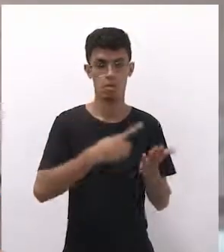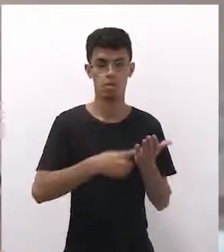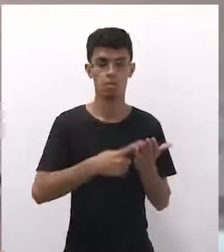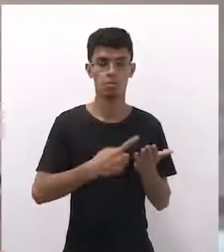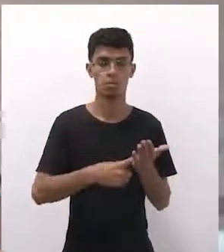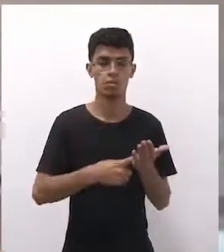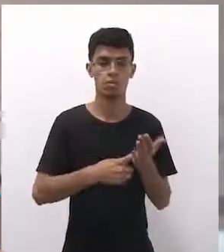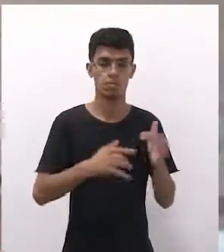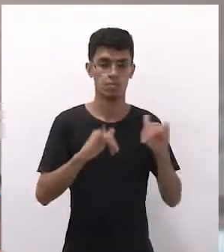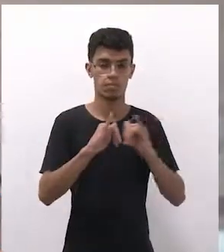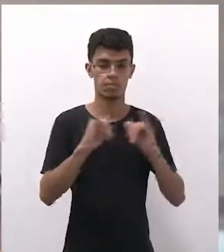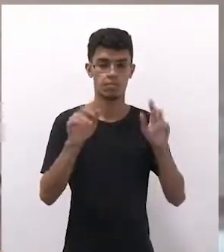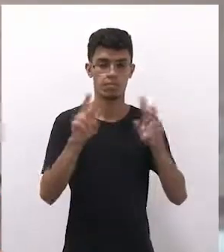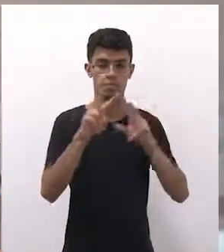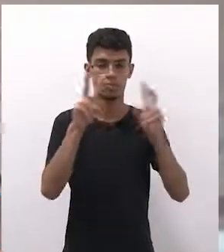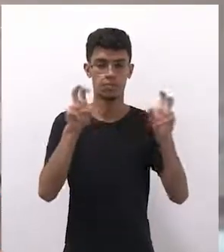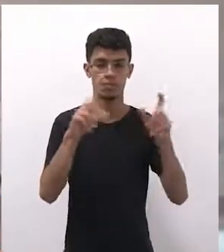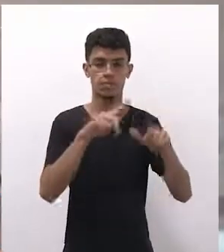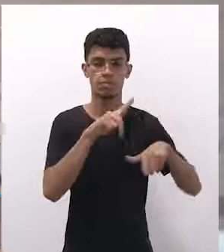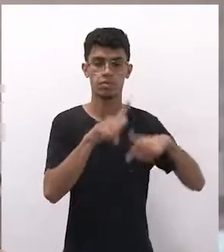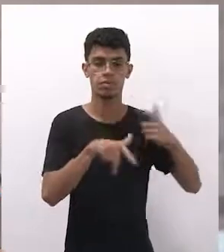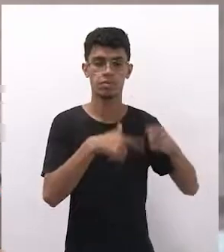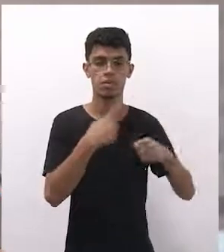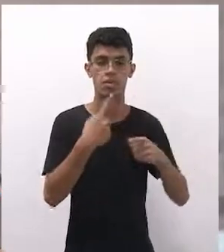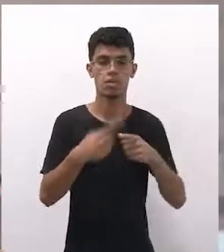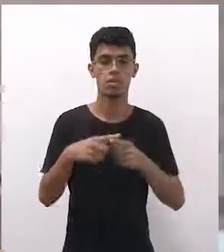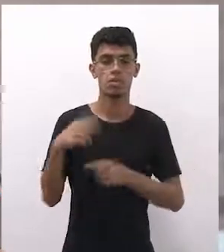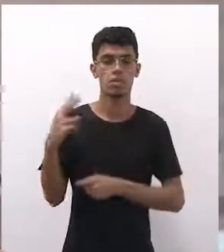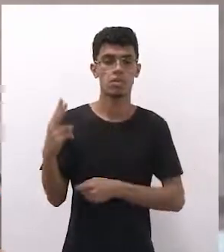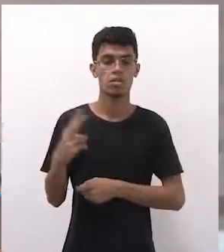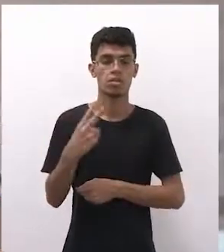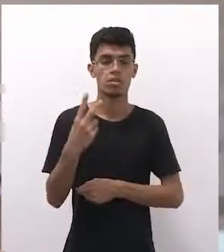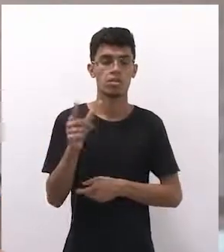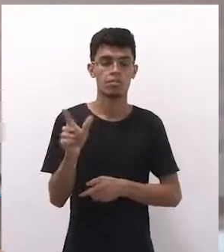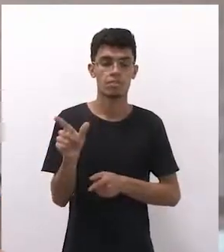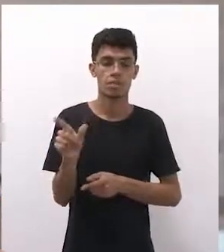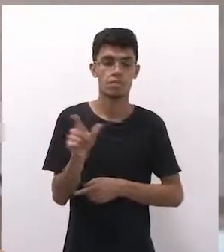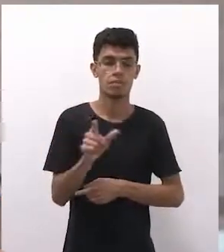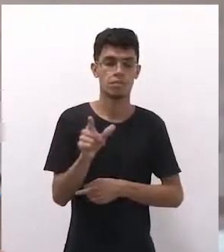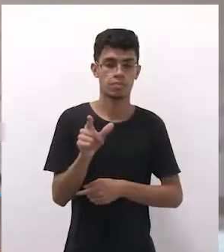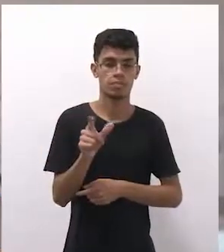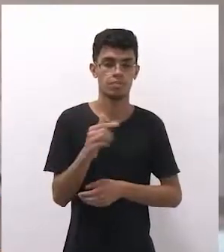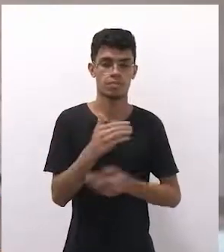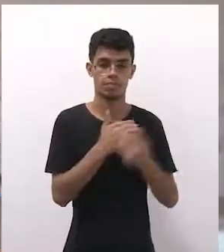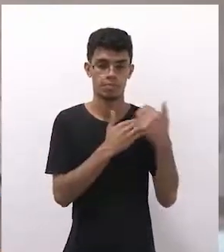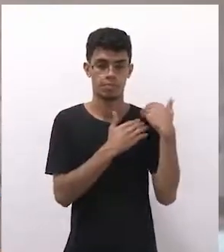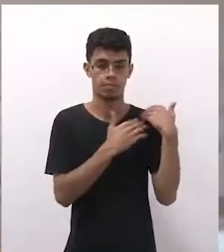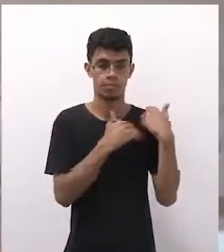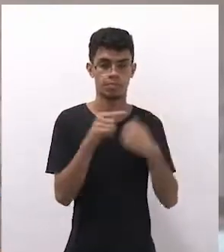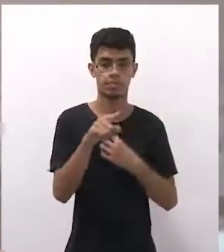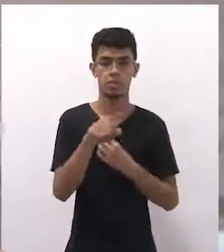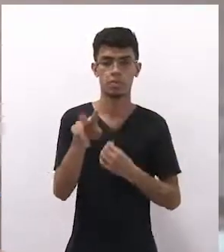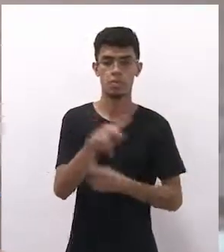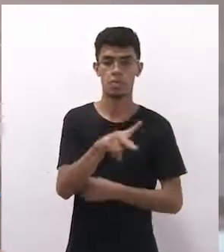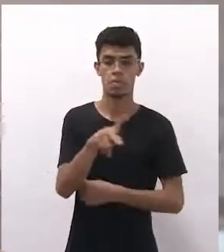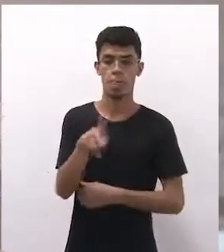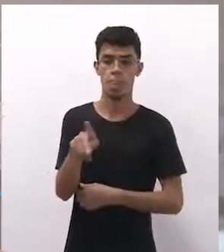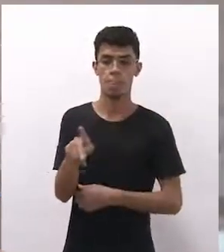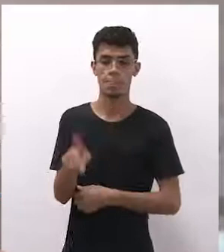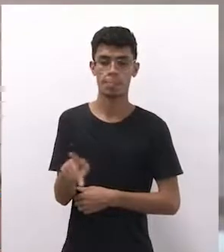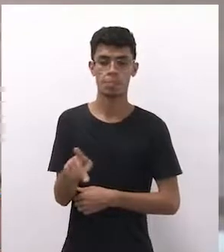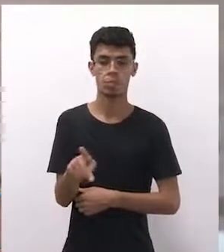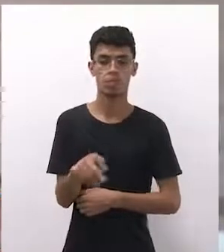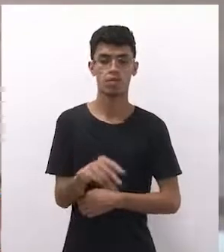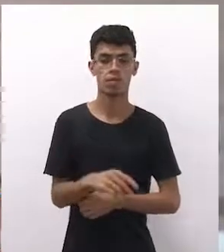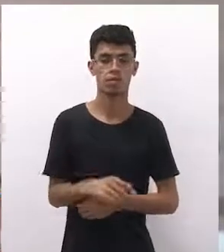sexual e racial do trabalho, né? Por que a gente valoriza tão pouco algumas atividades? Vocês, professores, esse é um